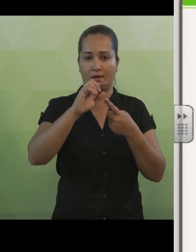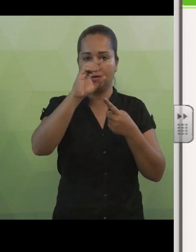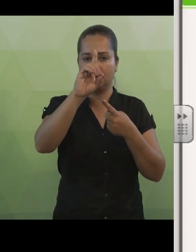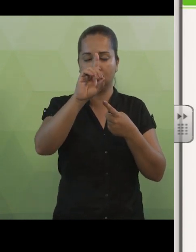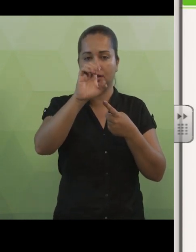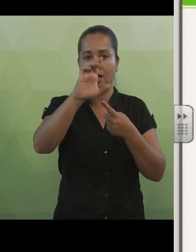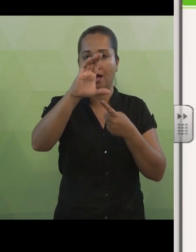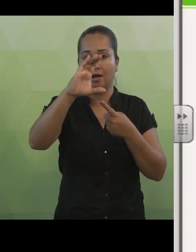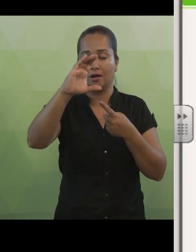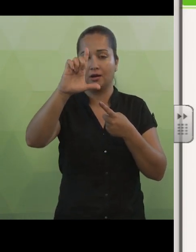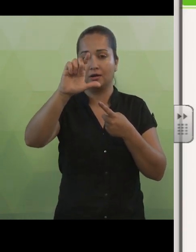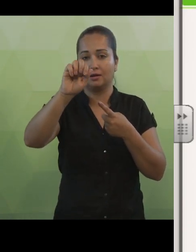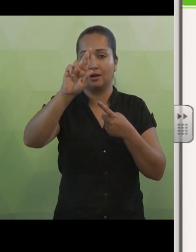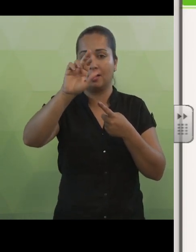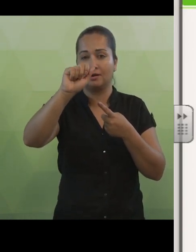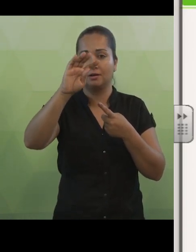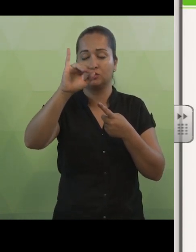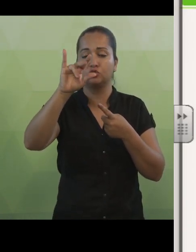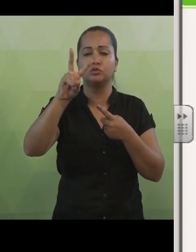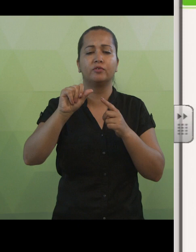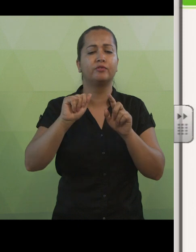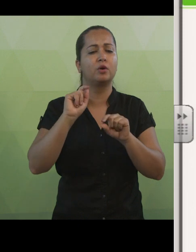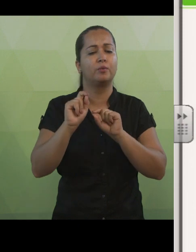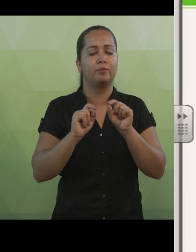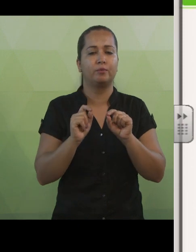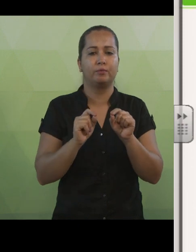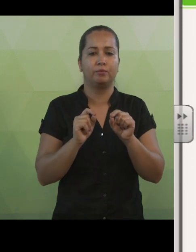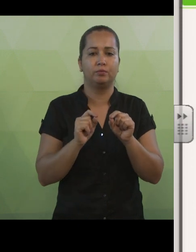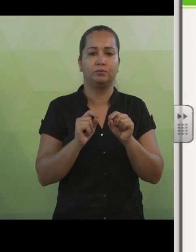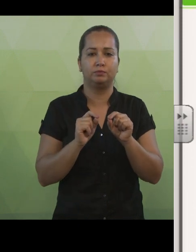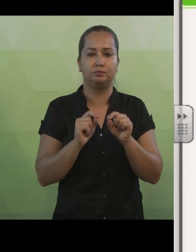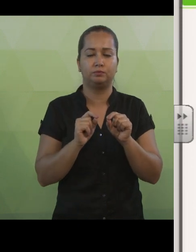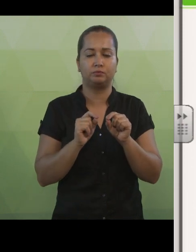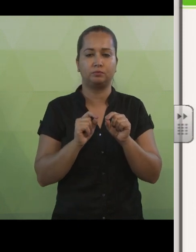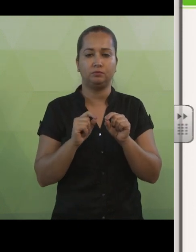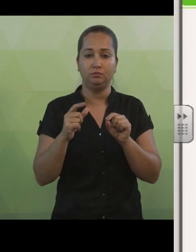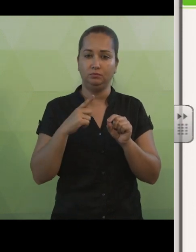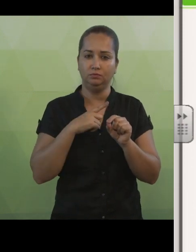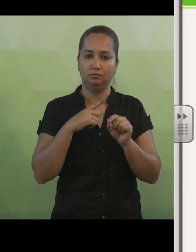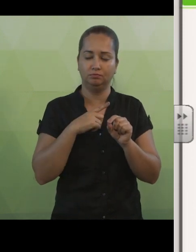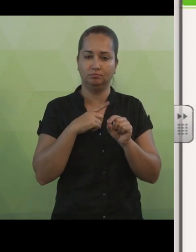declarativas, um exemplo dela é a restrição declarativa, é aquela restrição